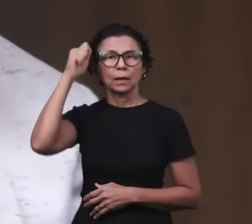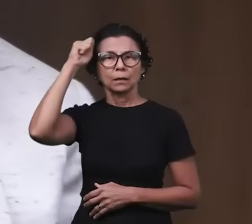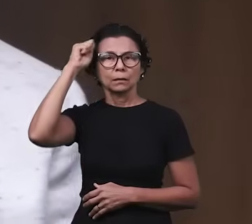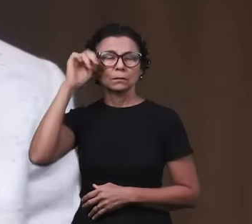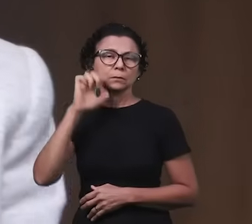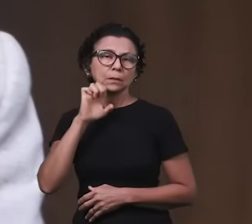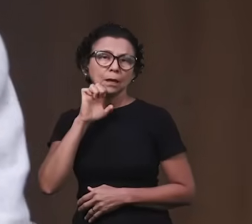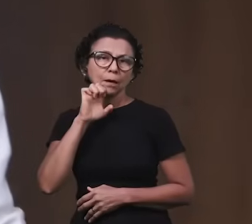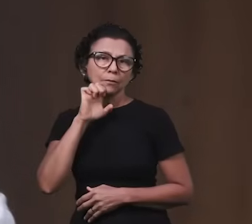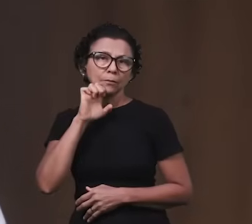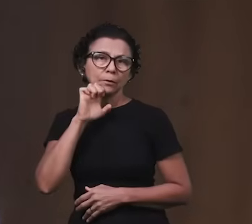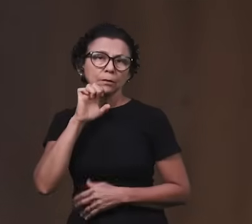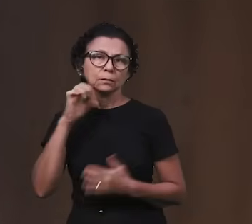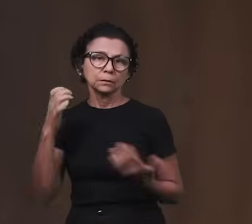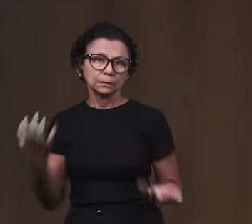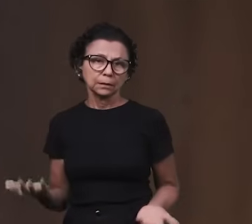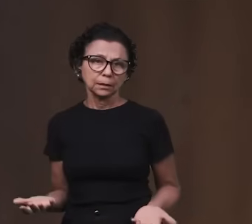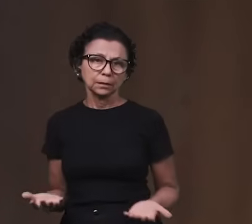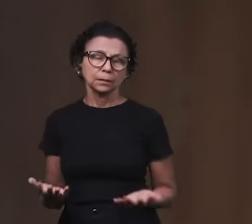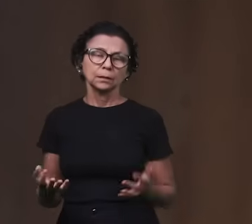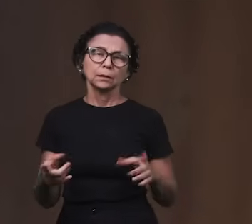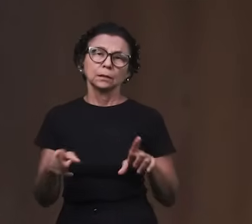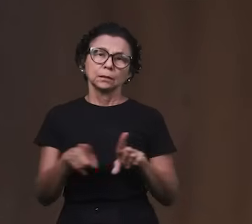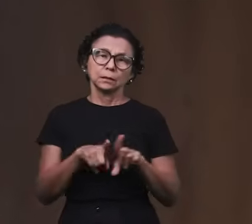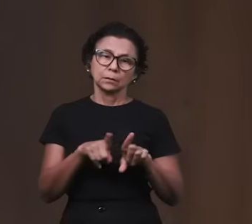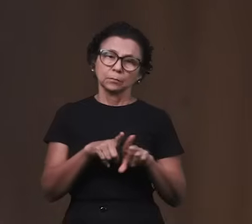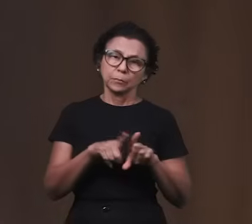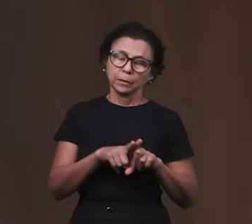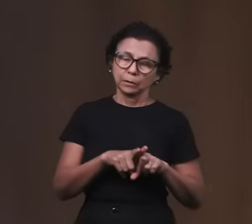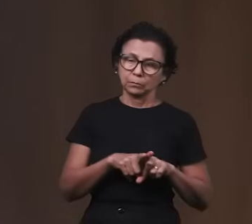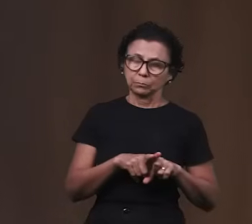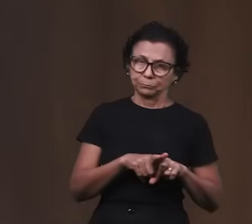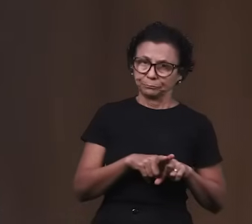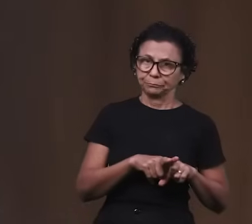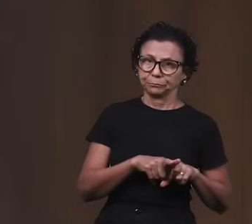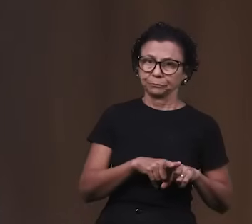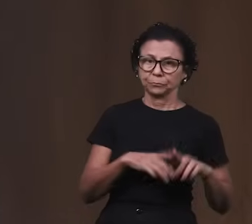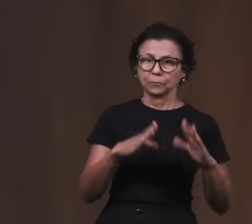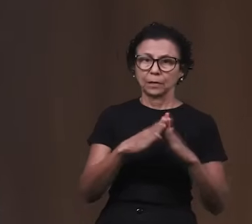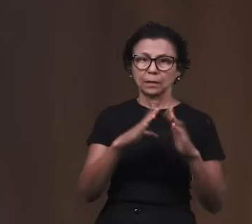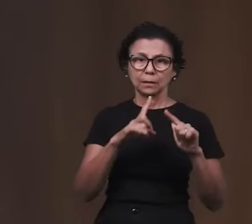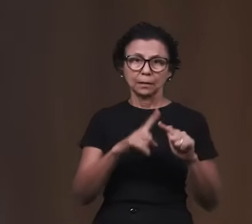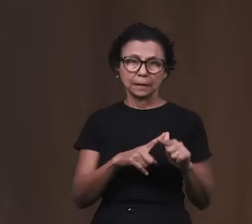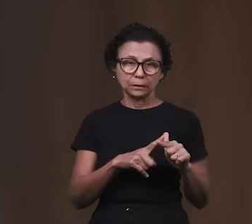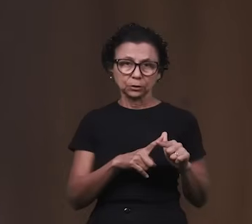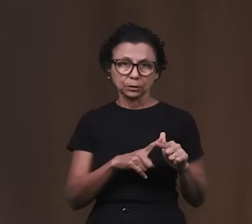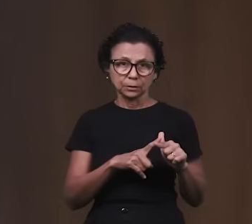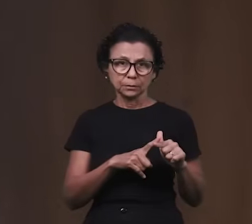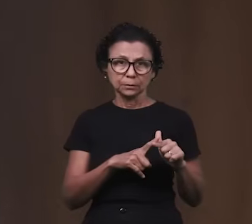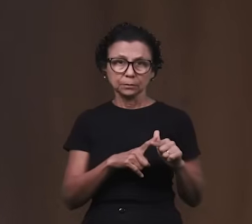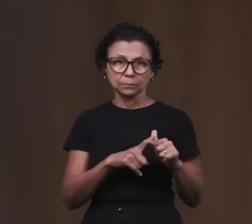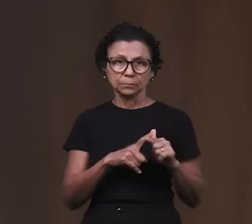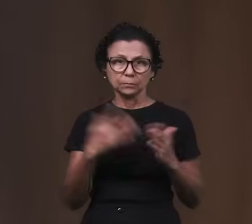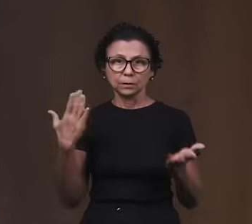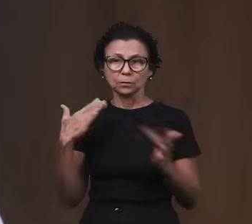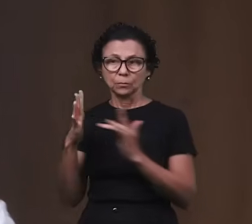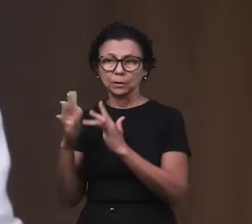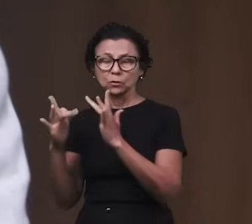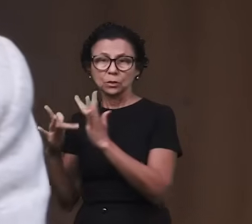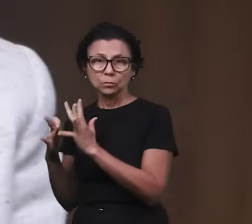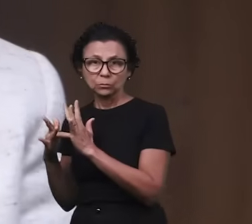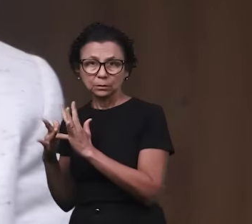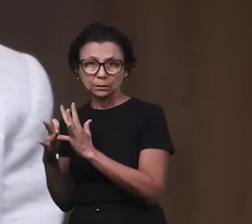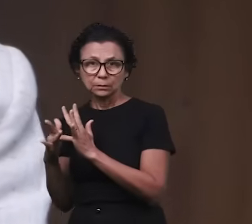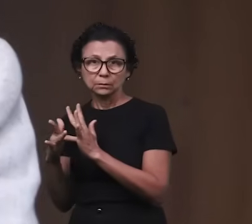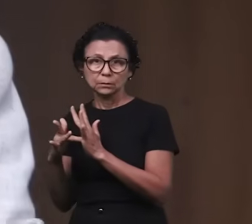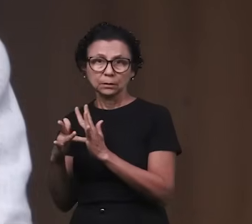é tipo da igreja e o esposo é tipo de Jesus. Por quê? É o projeto de Deus. Nós somos semelhança. Então veja